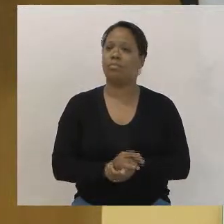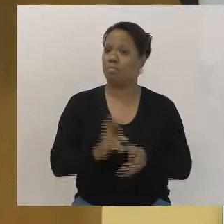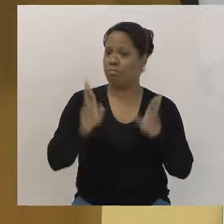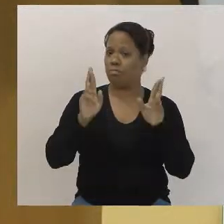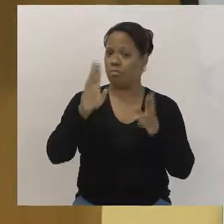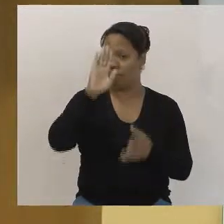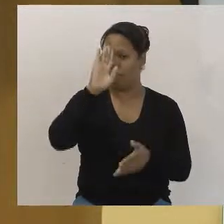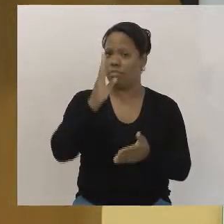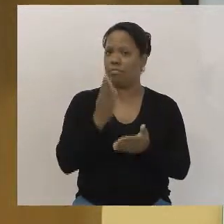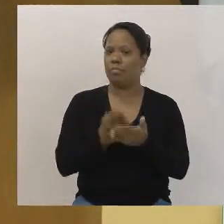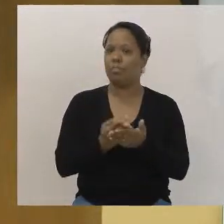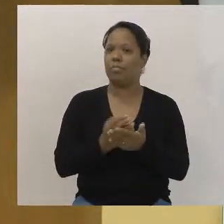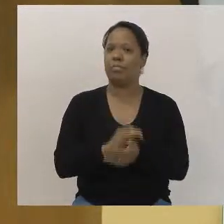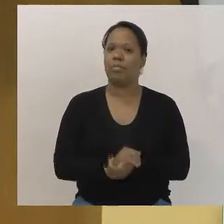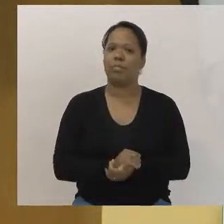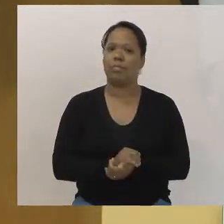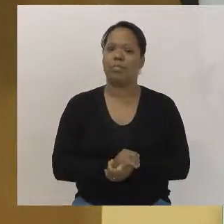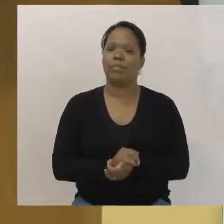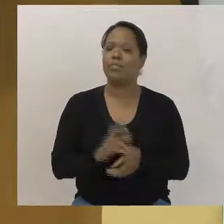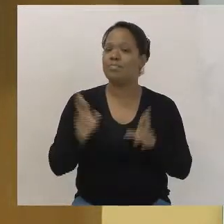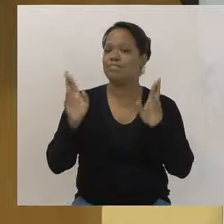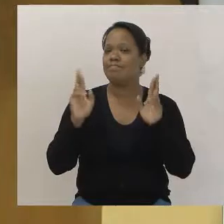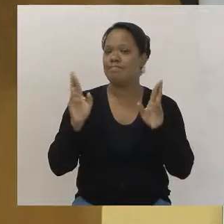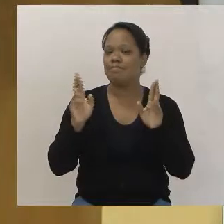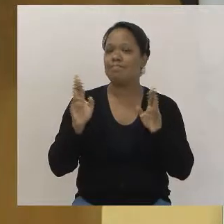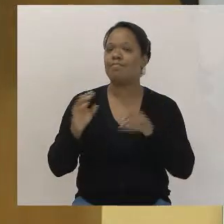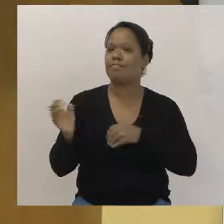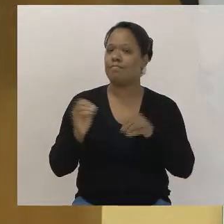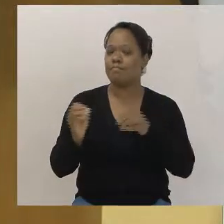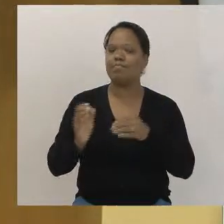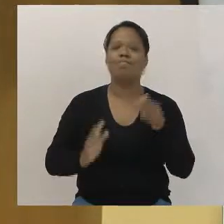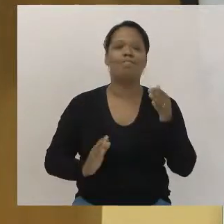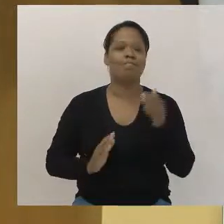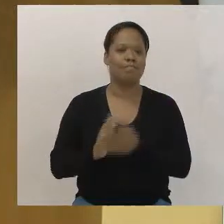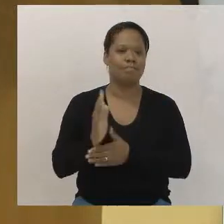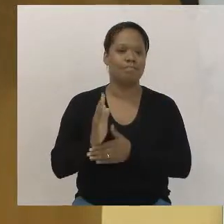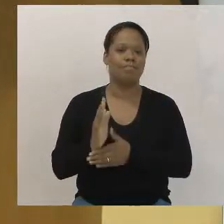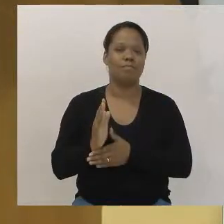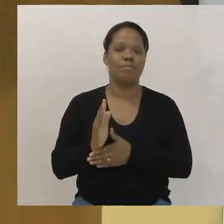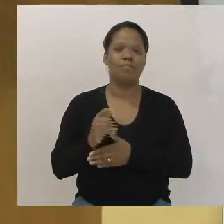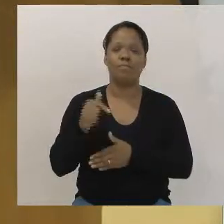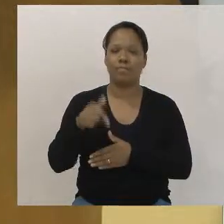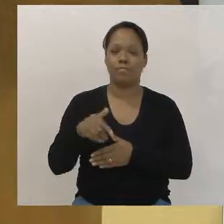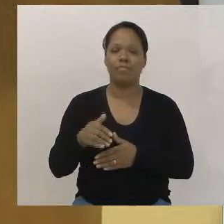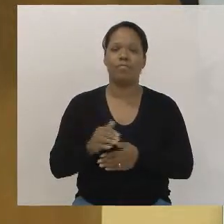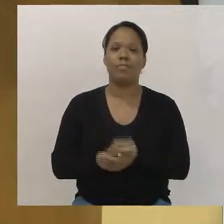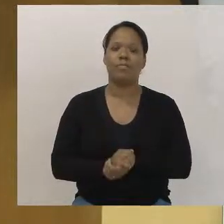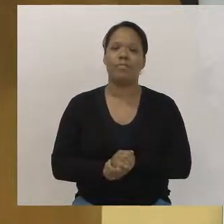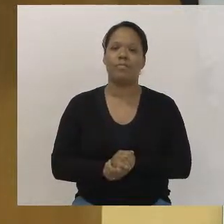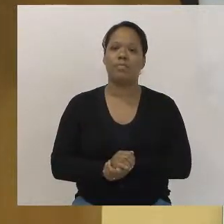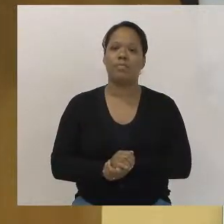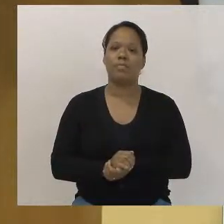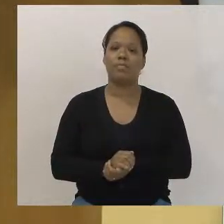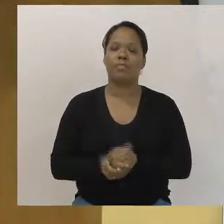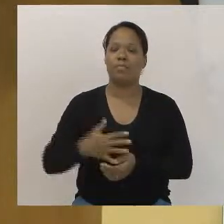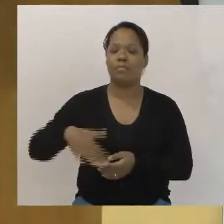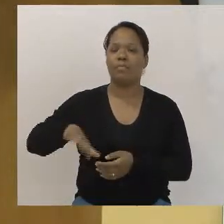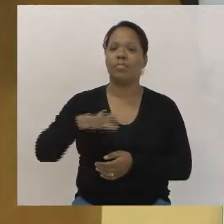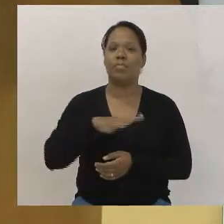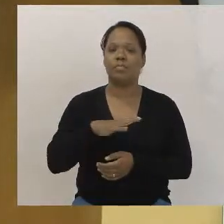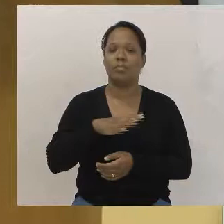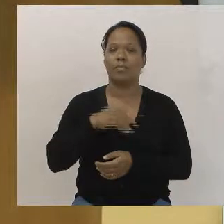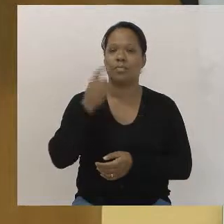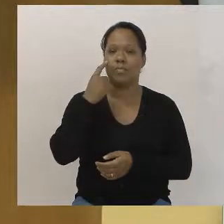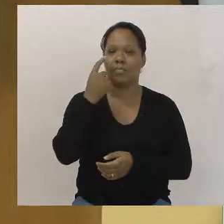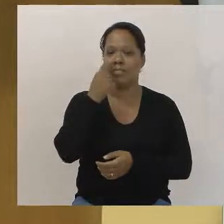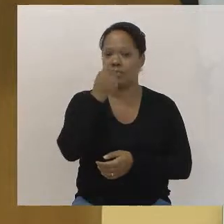porque eu tô falando aqui espero que essa obra seja concluída no nosso distrito parque belo toda a cidade de acari